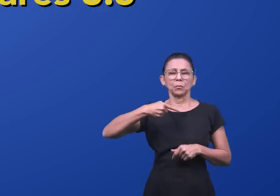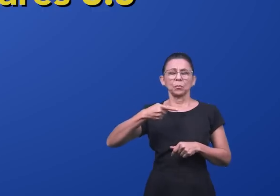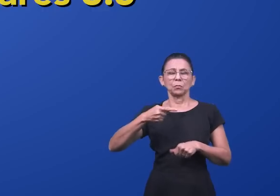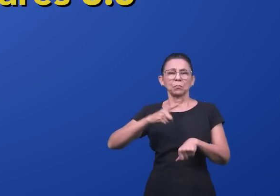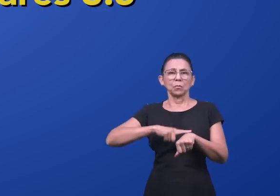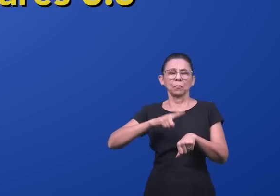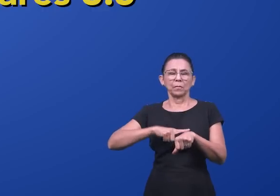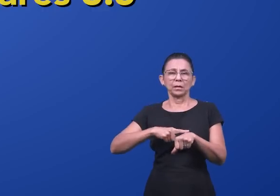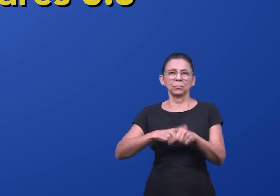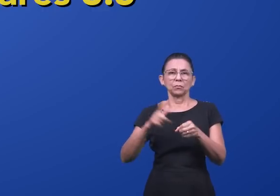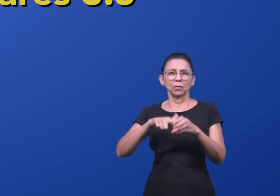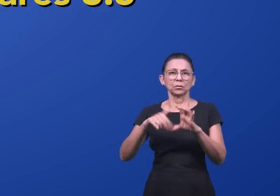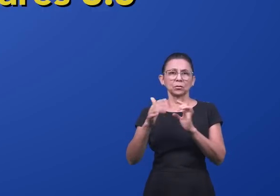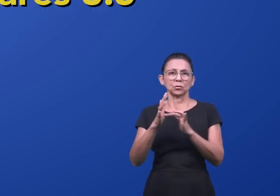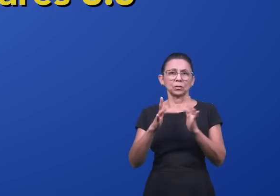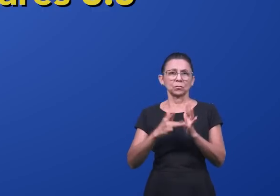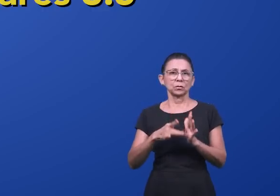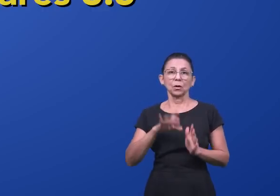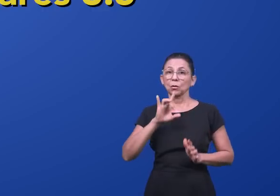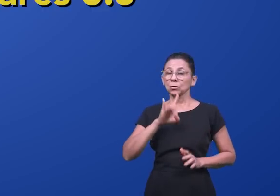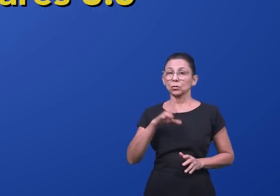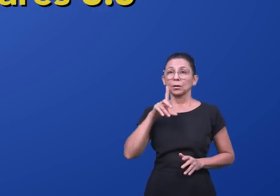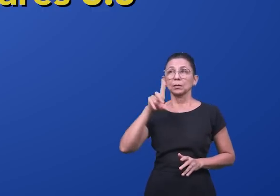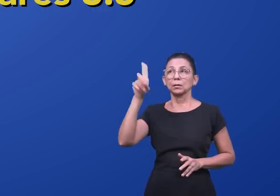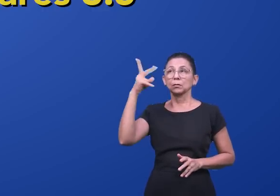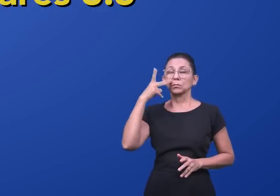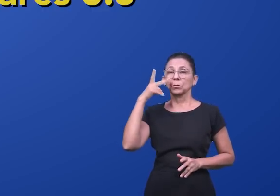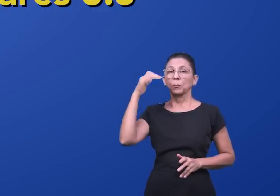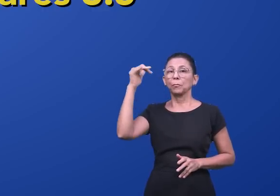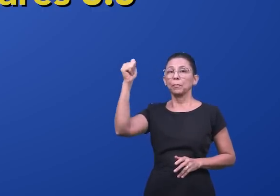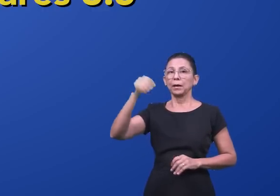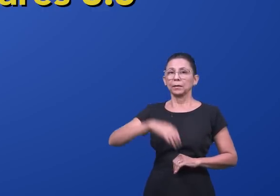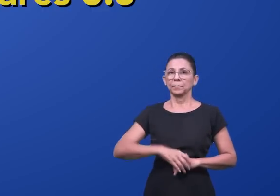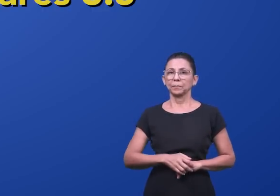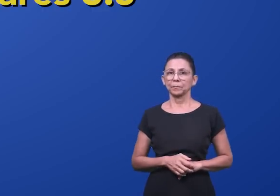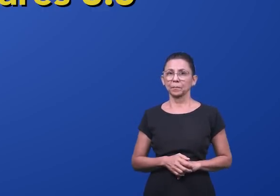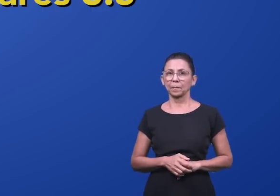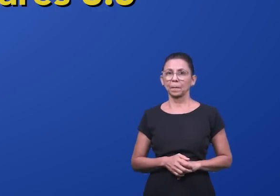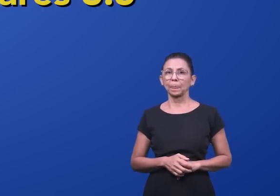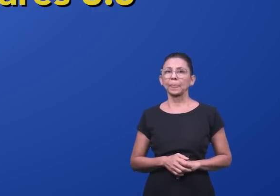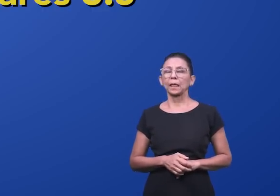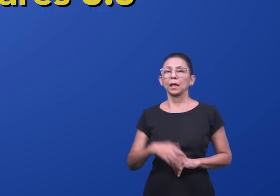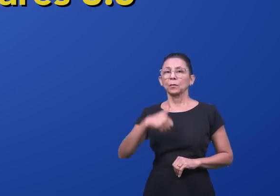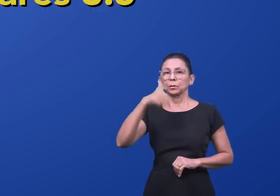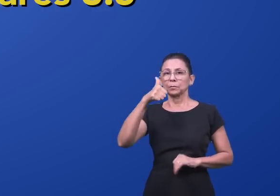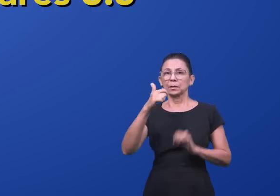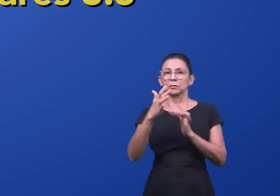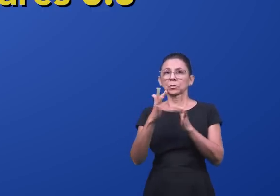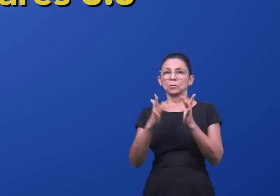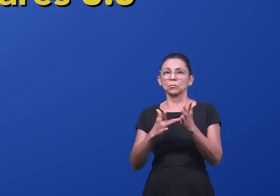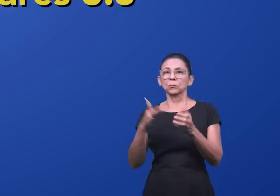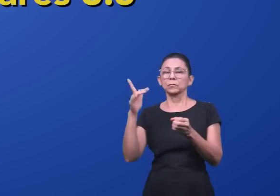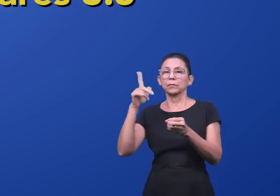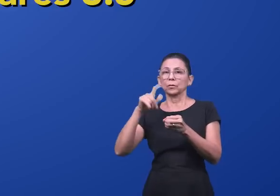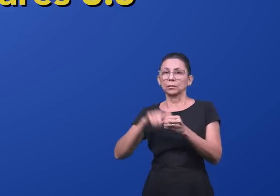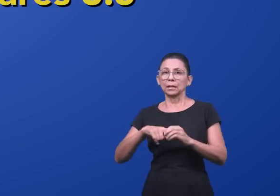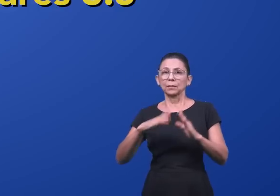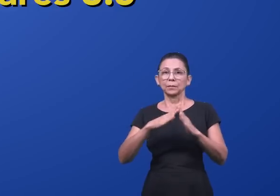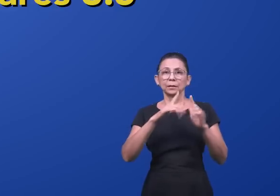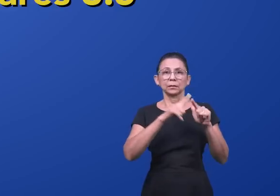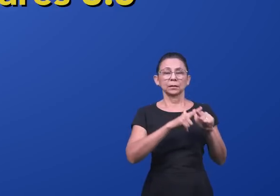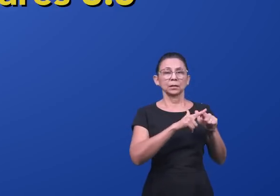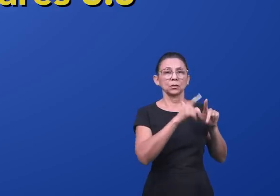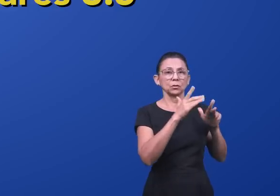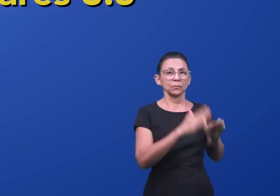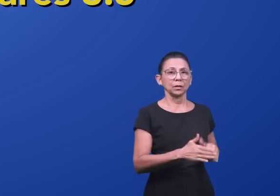o dia em que Jesus voltará. E Jesus voltará primeiramente para a igreja gentílica. Na sua segunda volta,